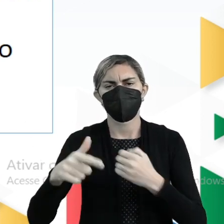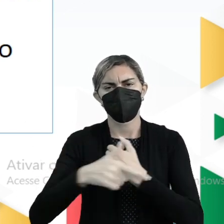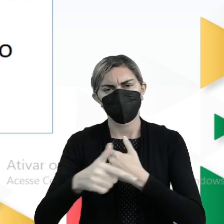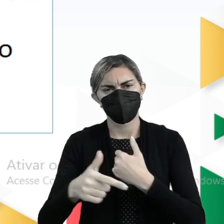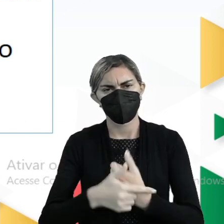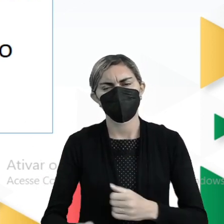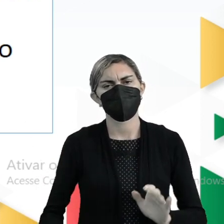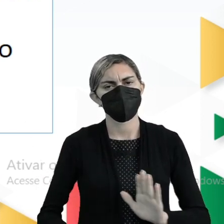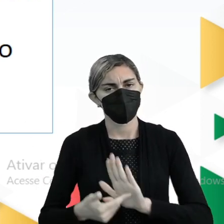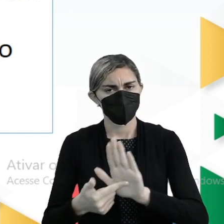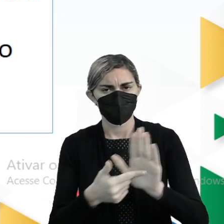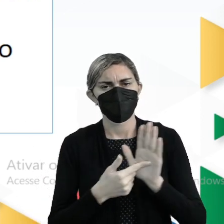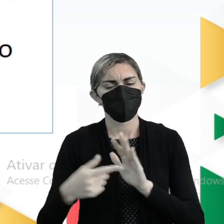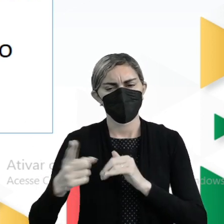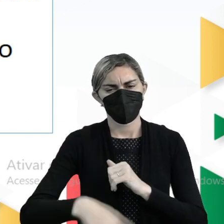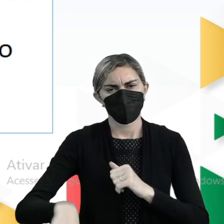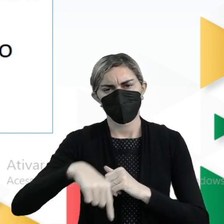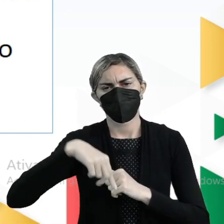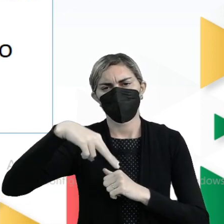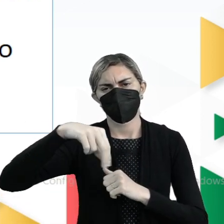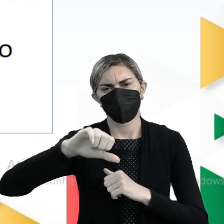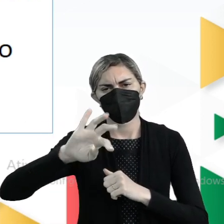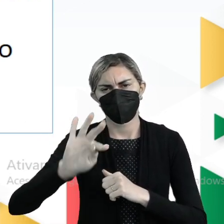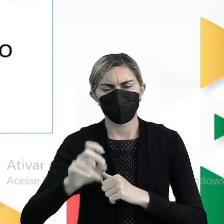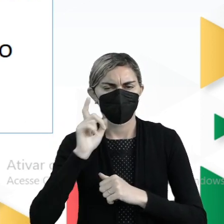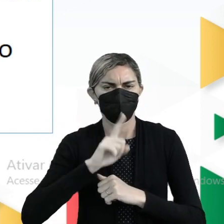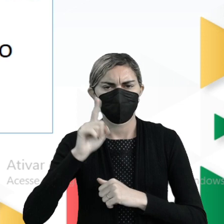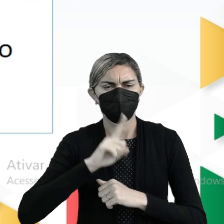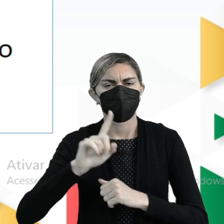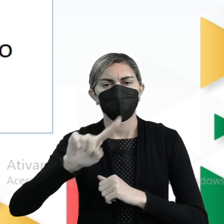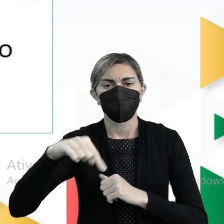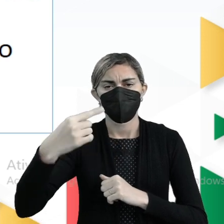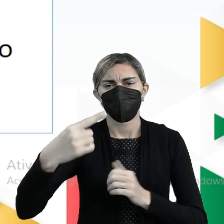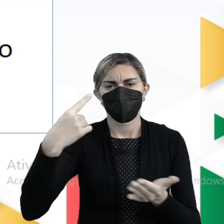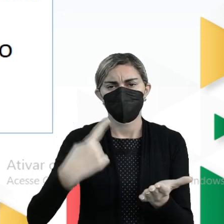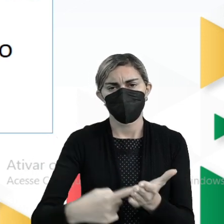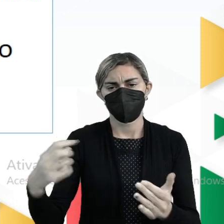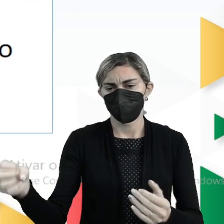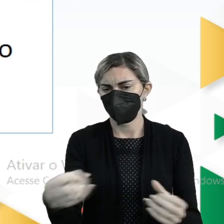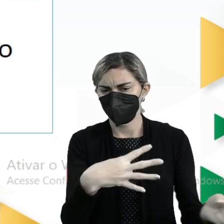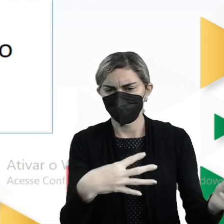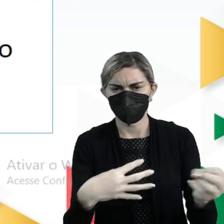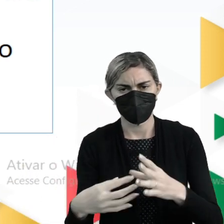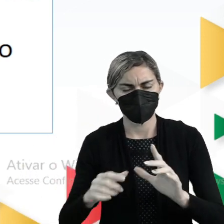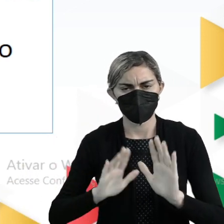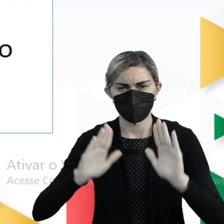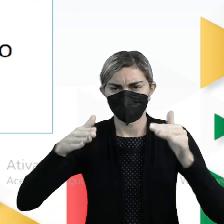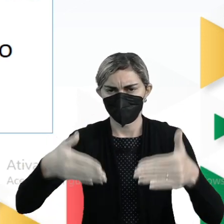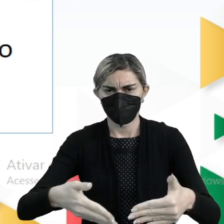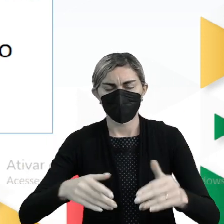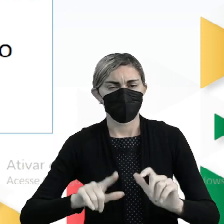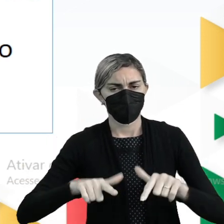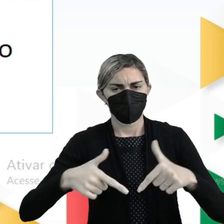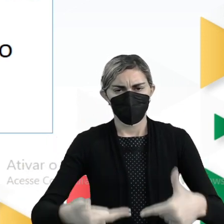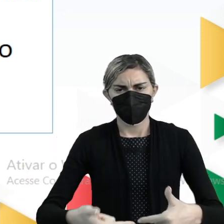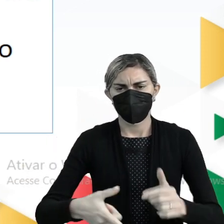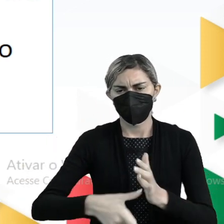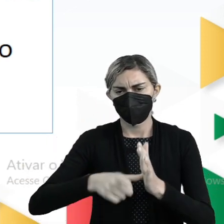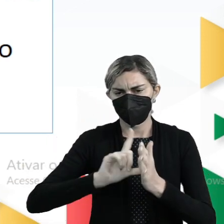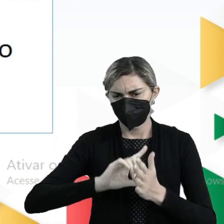papel destacado aos norte-americanos frente aos demais, ele é marcado por novas perspectivas. Antes, no